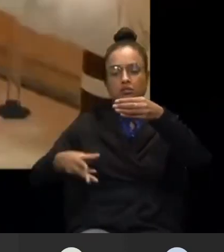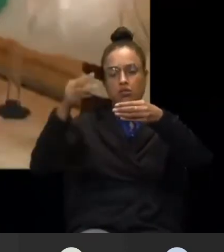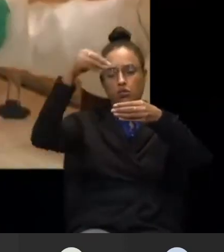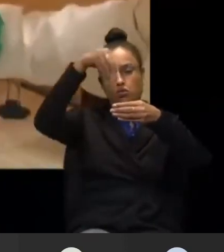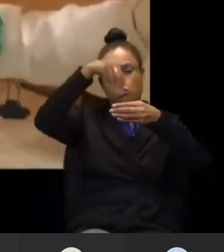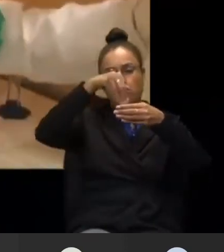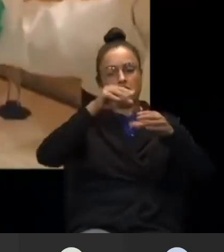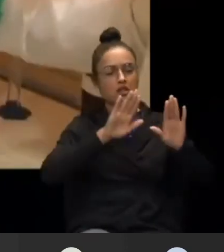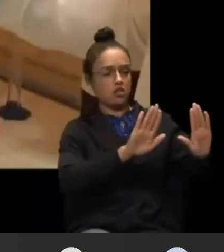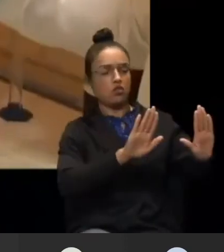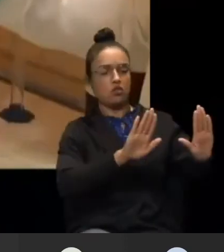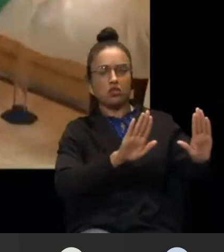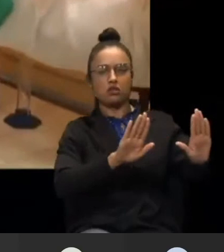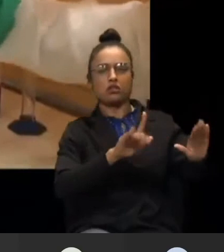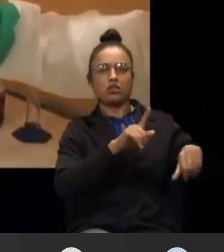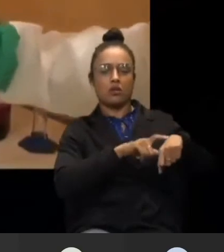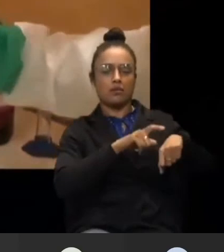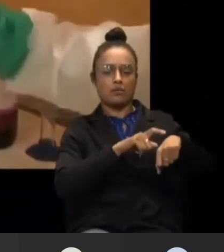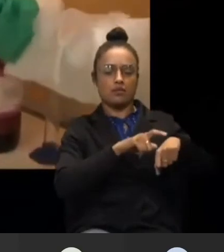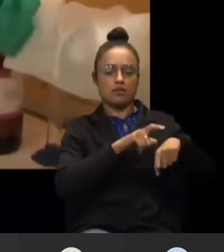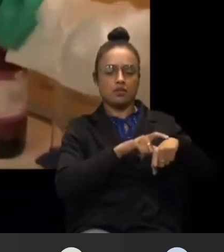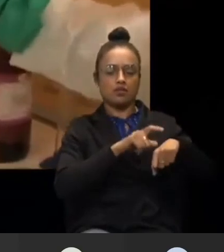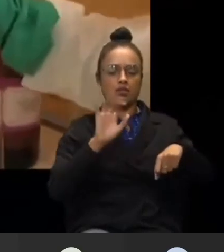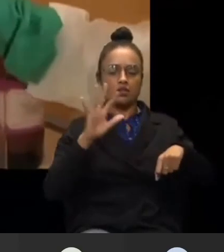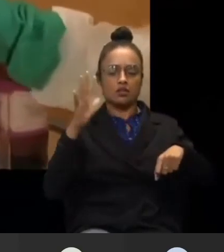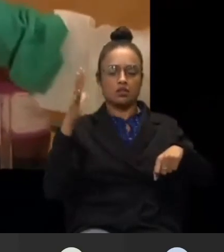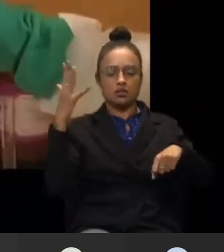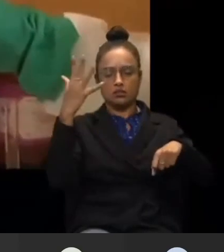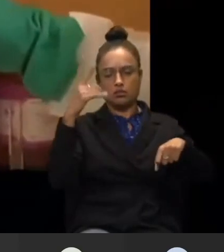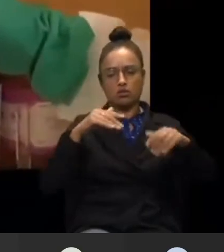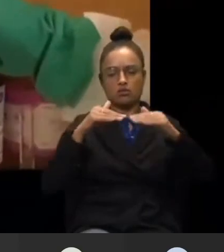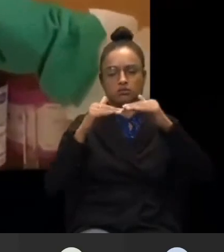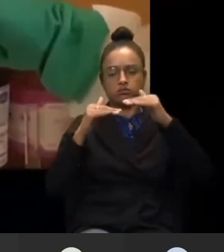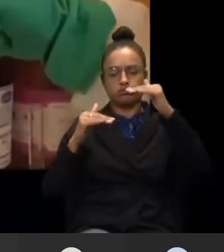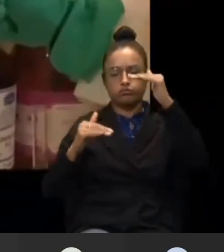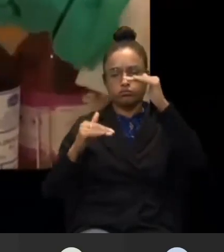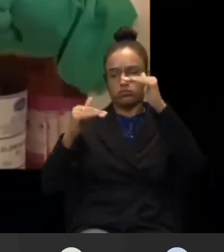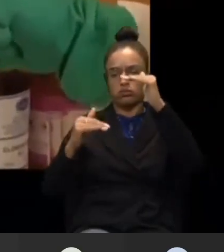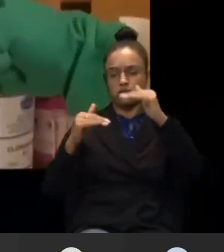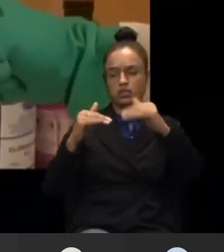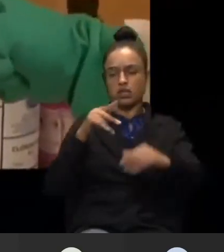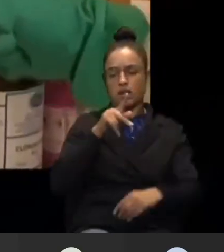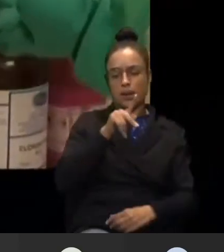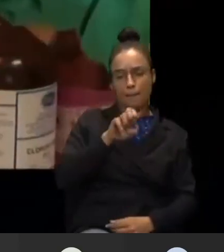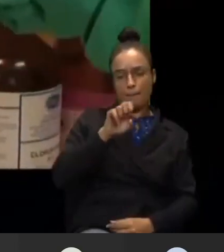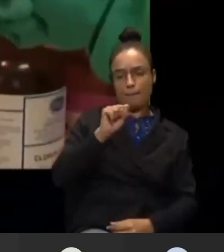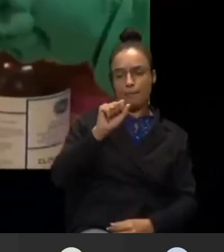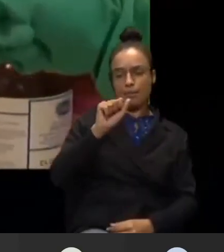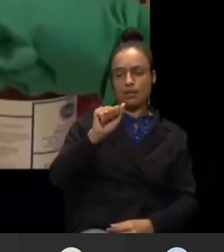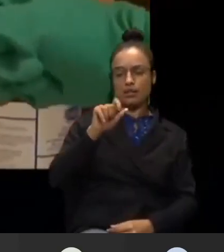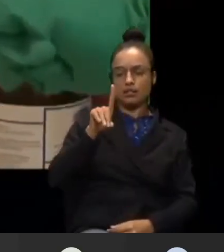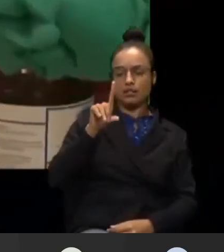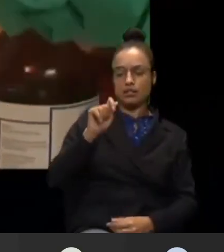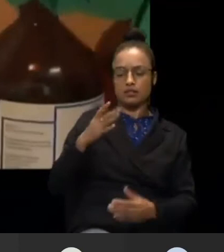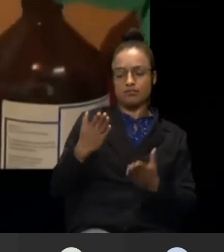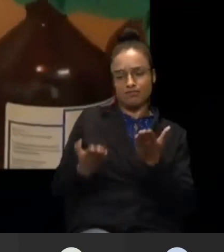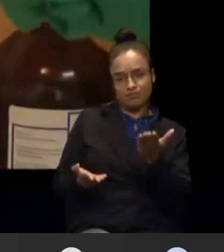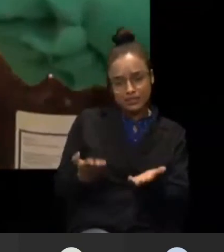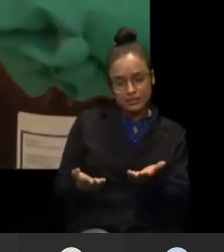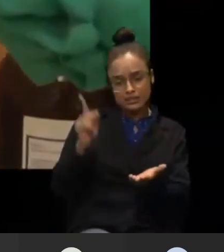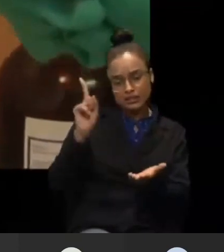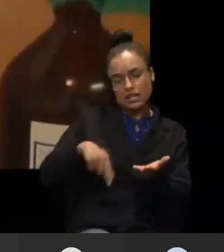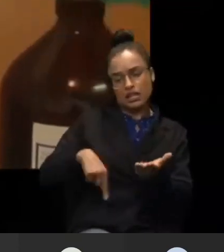E nós vamos deixar por um momento para ocorrer a separação. Então, a fase mais pesada vai ficar